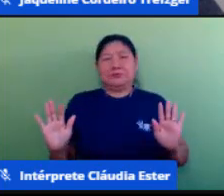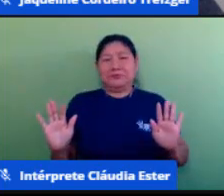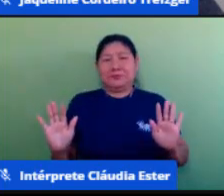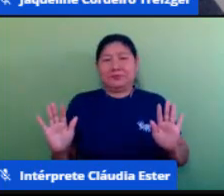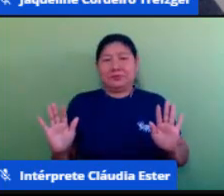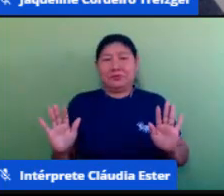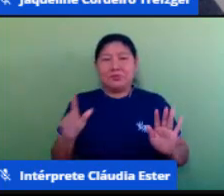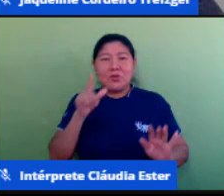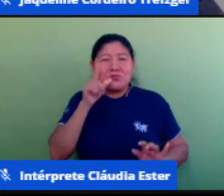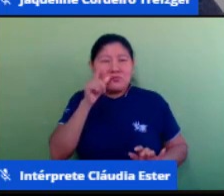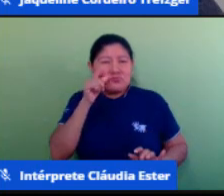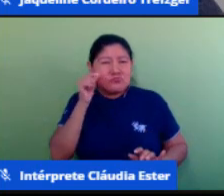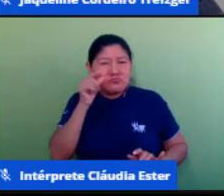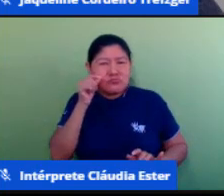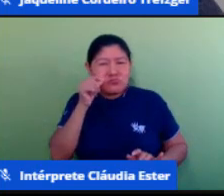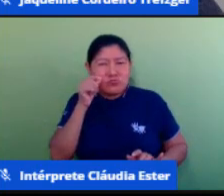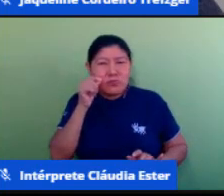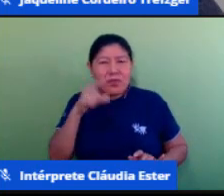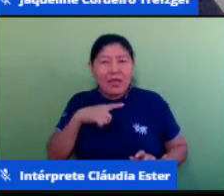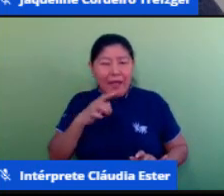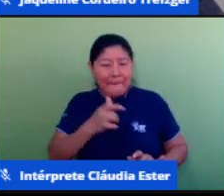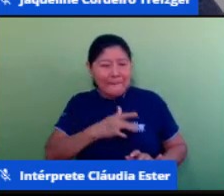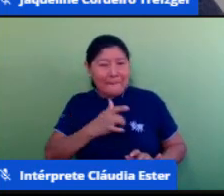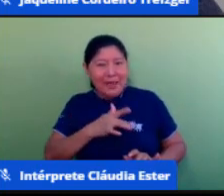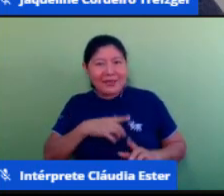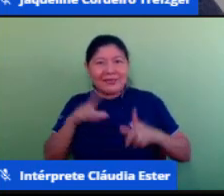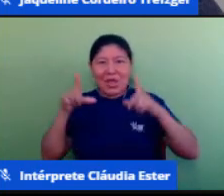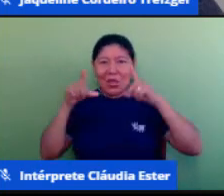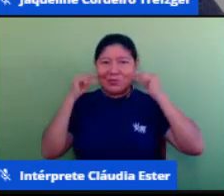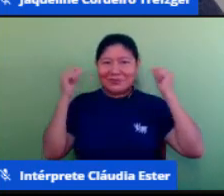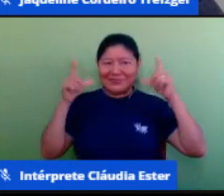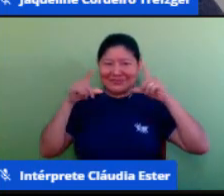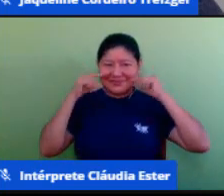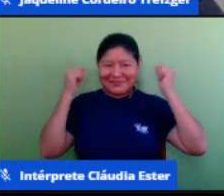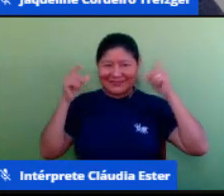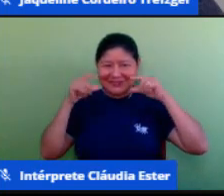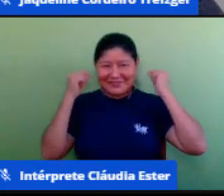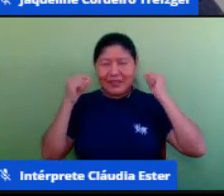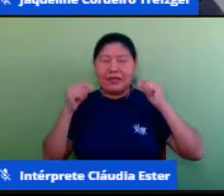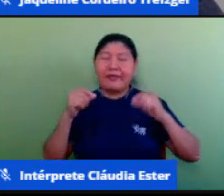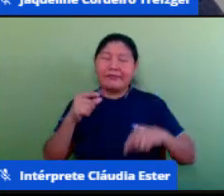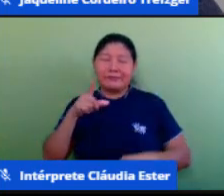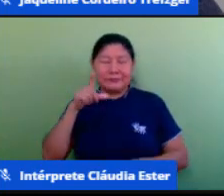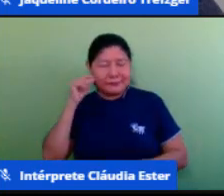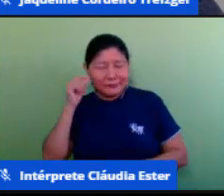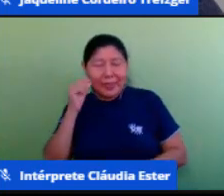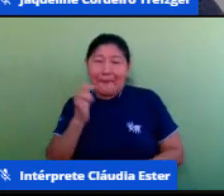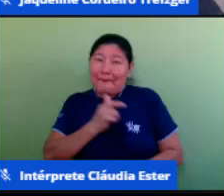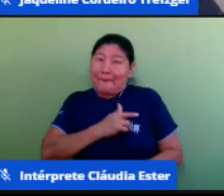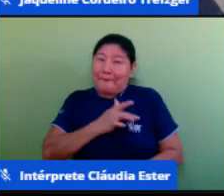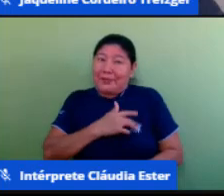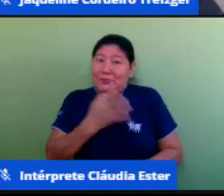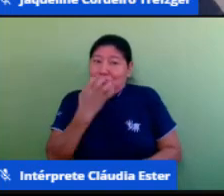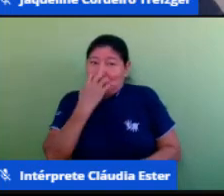Os ratos tinham medo dos gatos e os gatos dos cachorros.